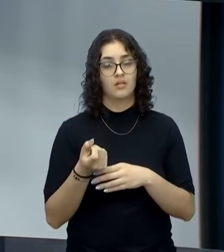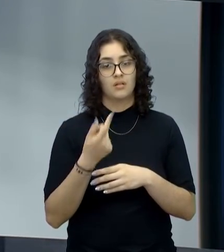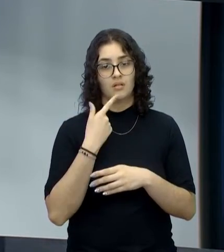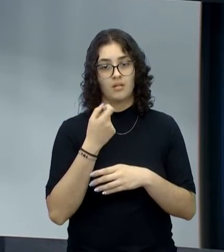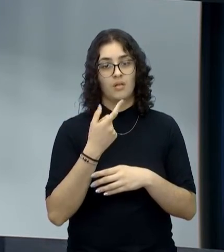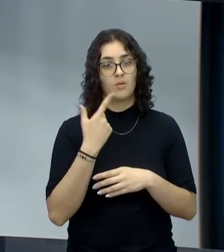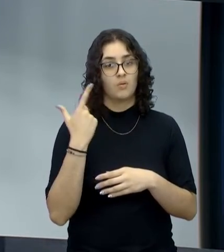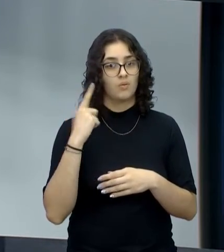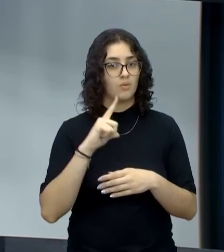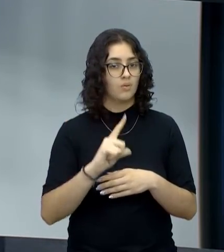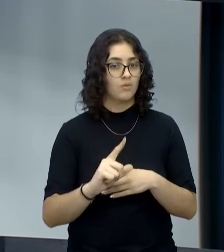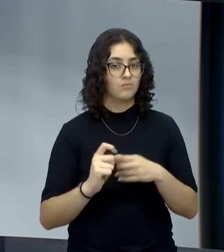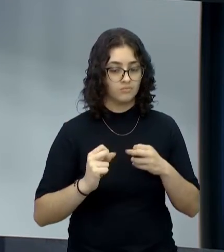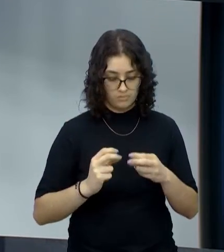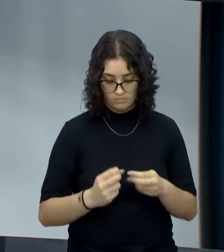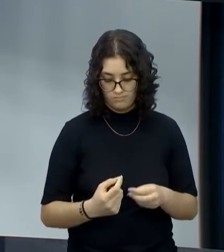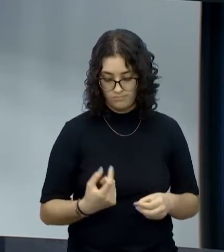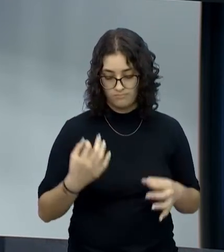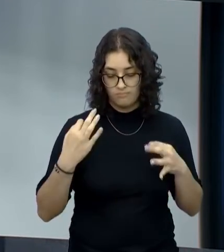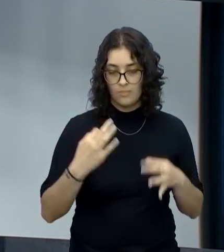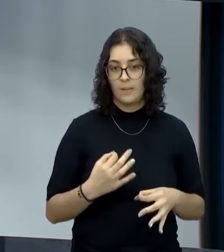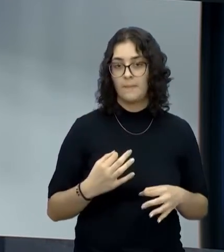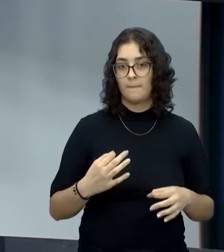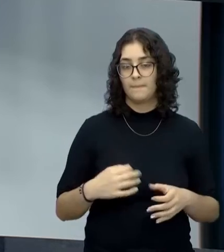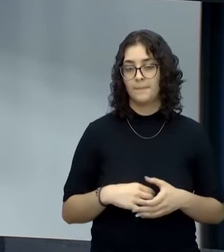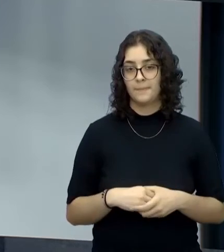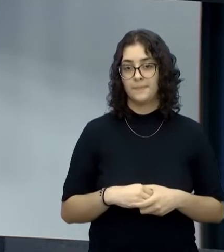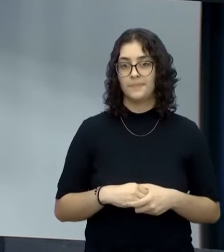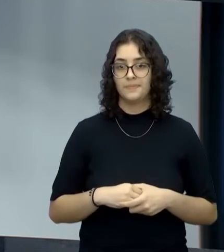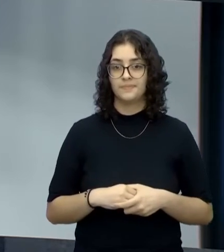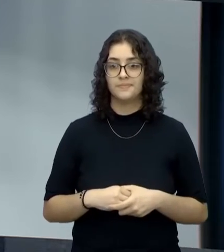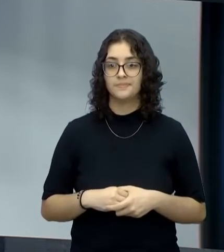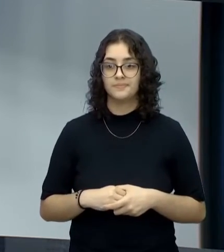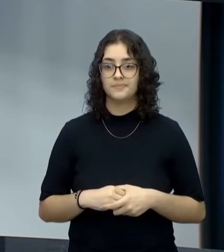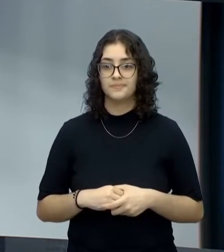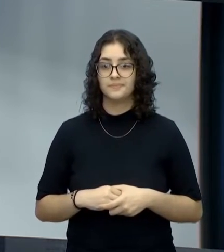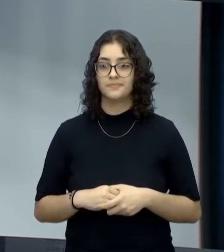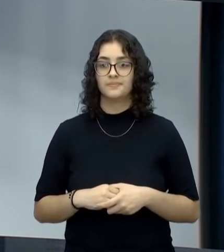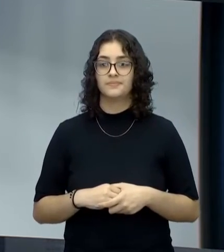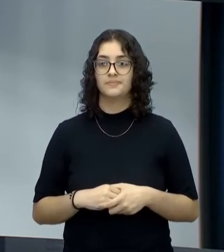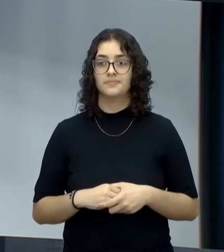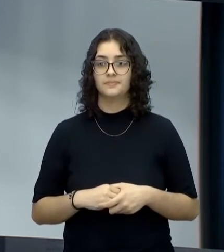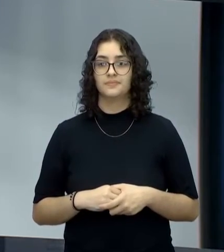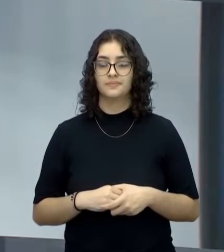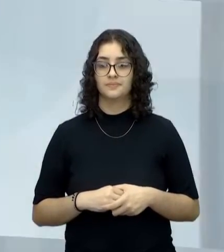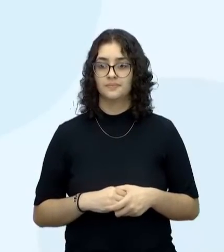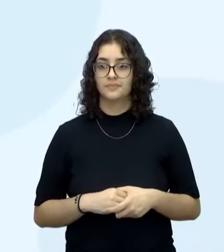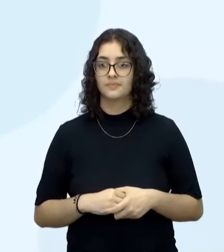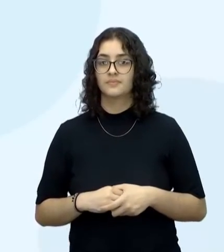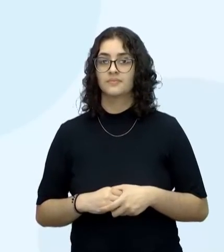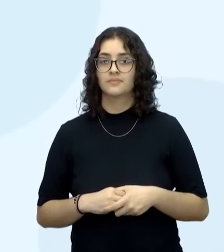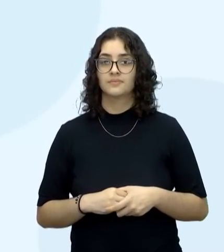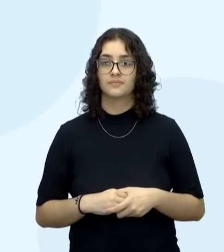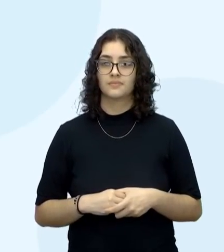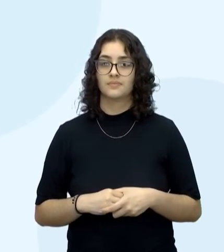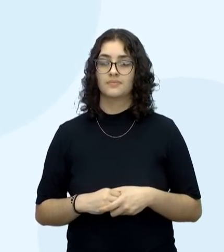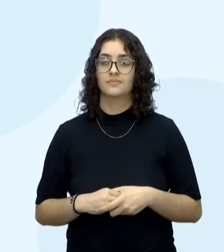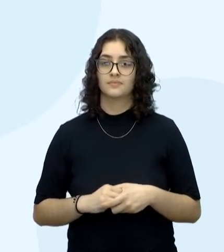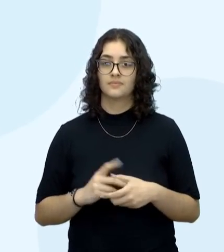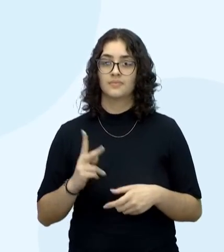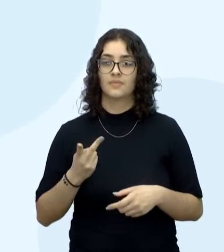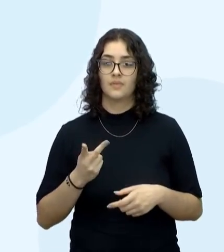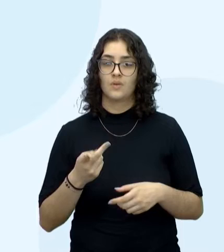realmente eficazes contra esses organismos cada vez mais resistentes. Né? Continuando aí, alguns grupos